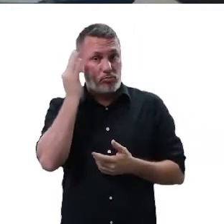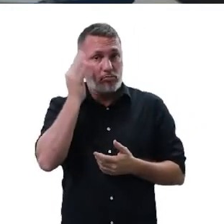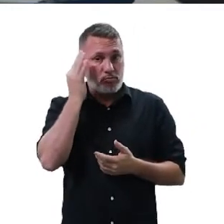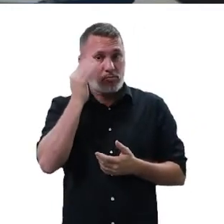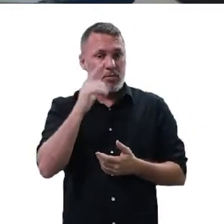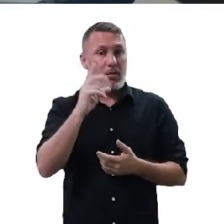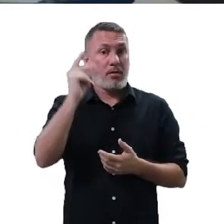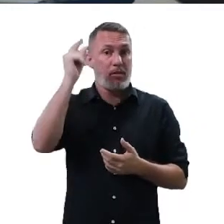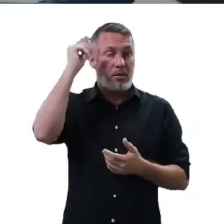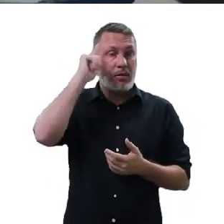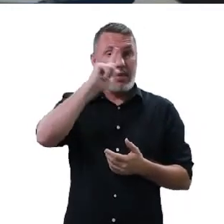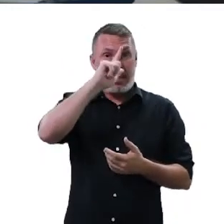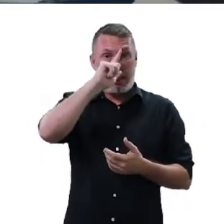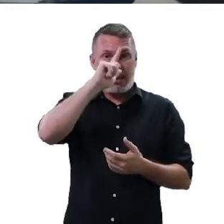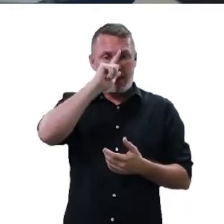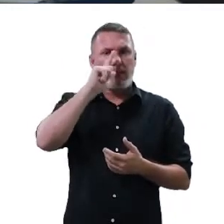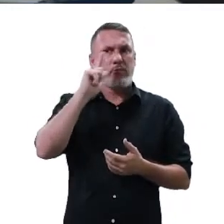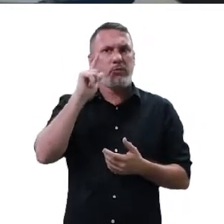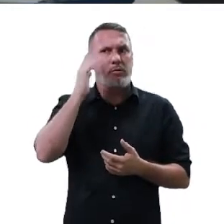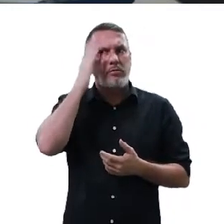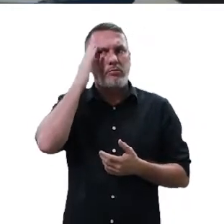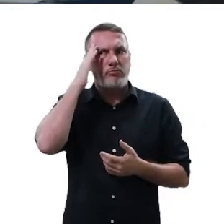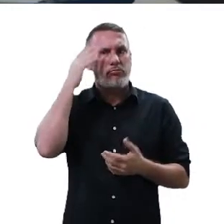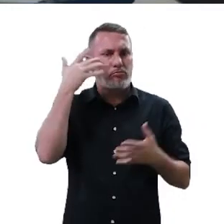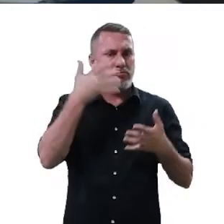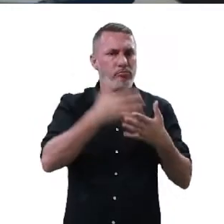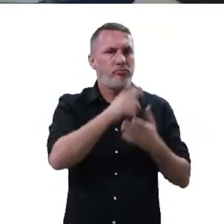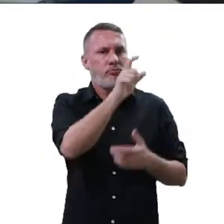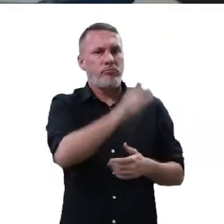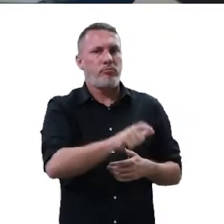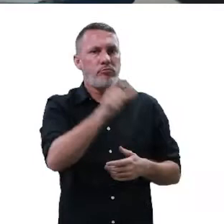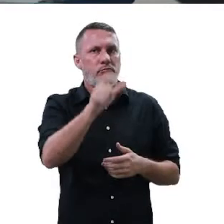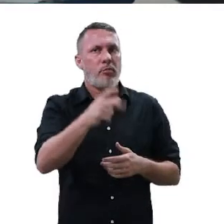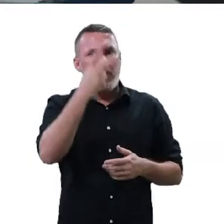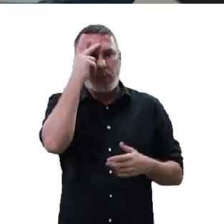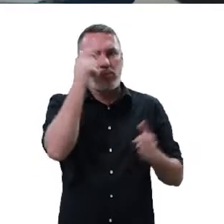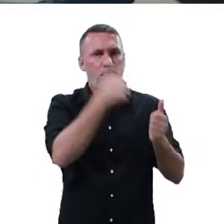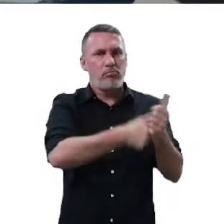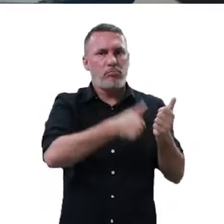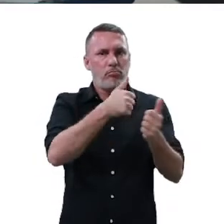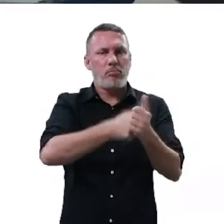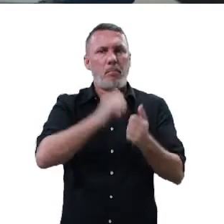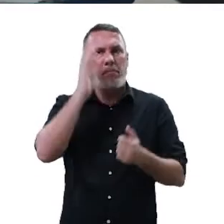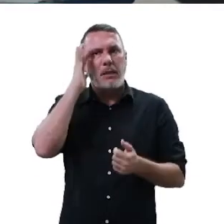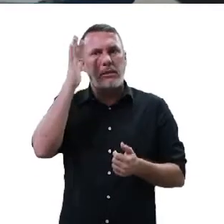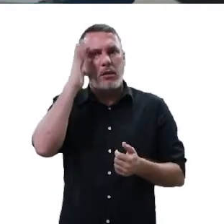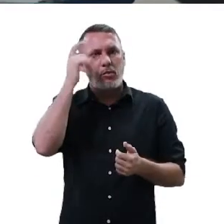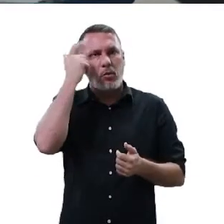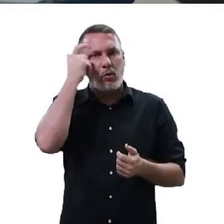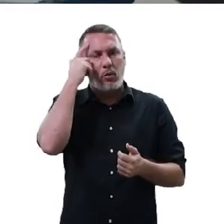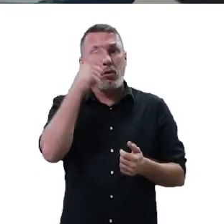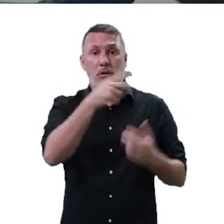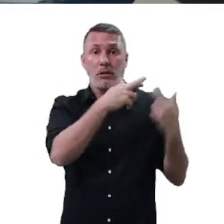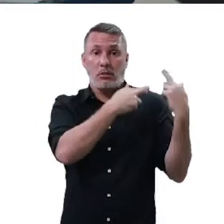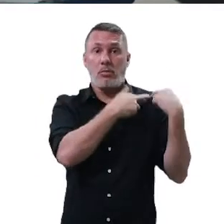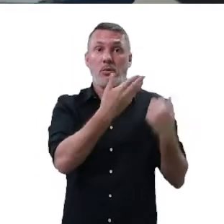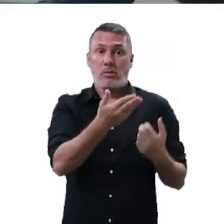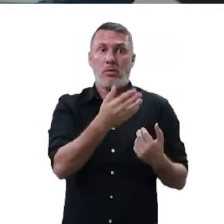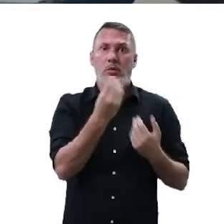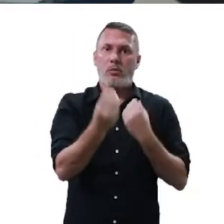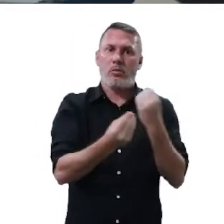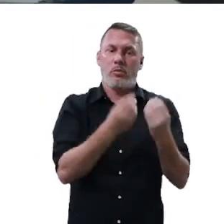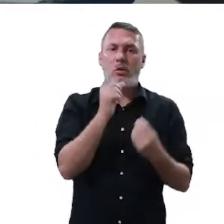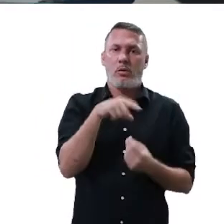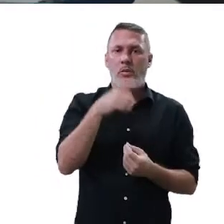a filosofia na Grécia, mas a gente já pode apontar também esses pensadores, eles também são responsáveis por isso. Eles